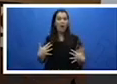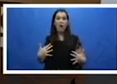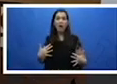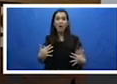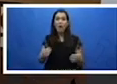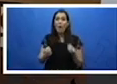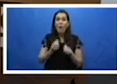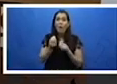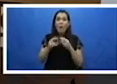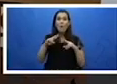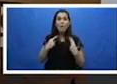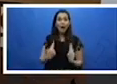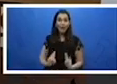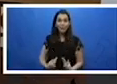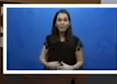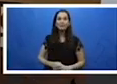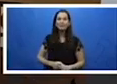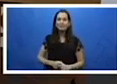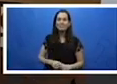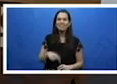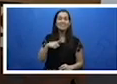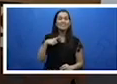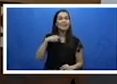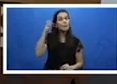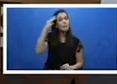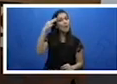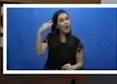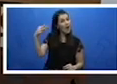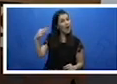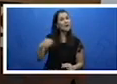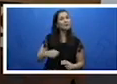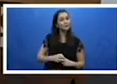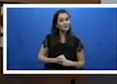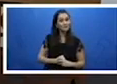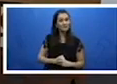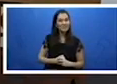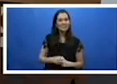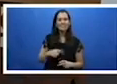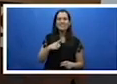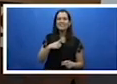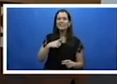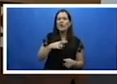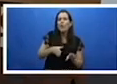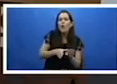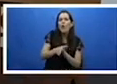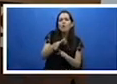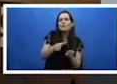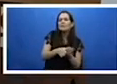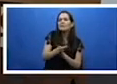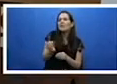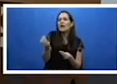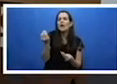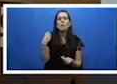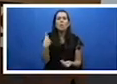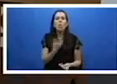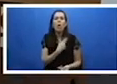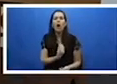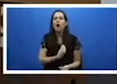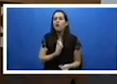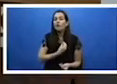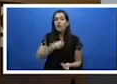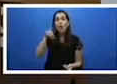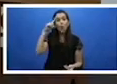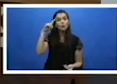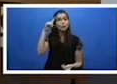tá? Tem a moral da história, tá? Que é um conselho para a nossa vida, um conselho para o nosso dia